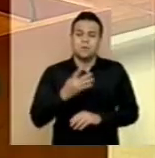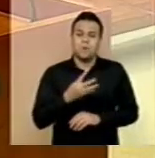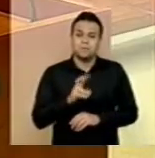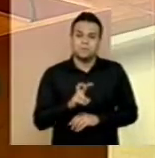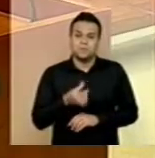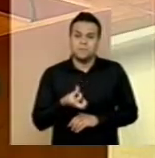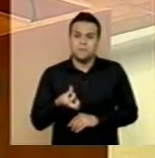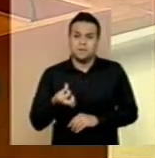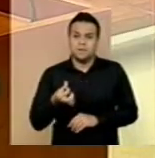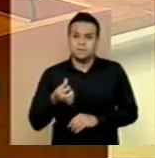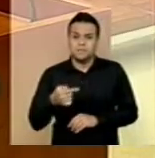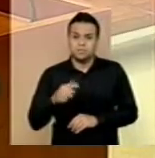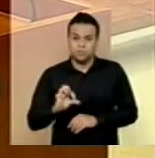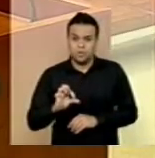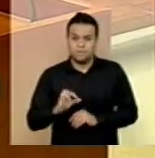456679,